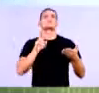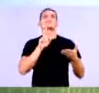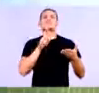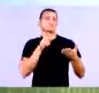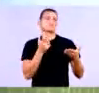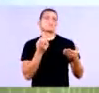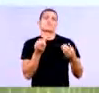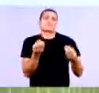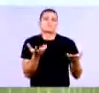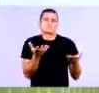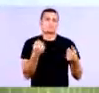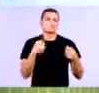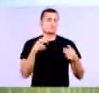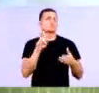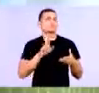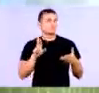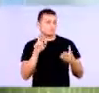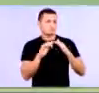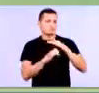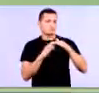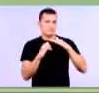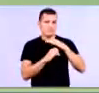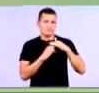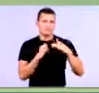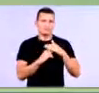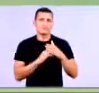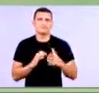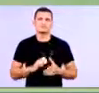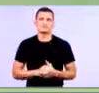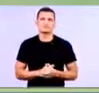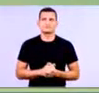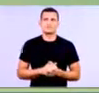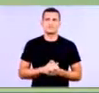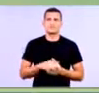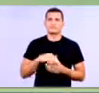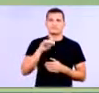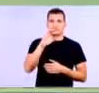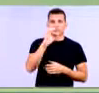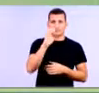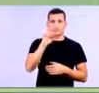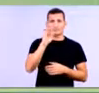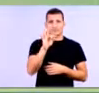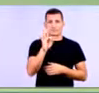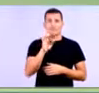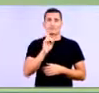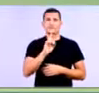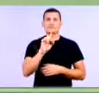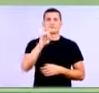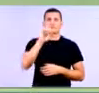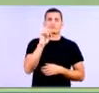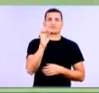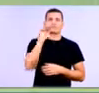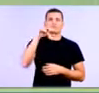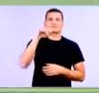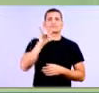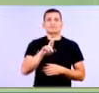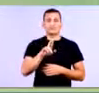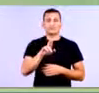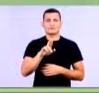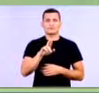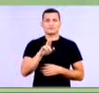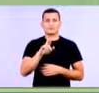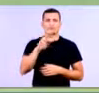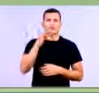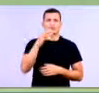na empresa. E nesse sentido, né, aqui, segundo o CERT, ele não está aqui para definir procedimentos, e sim ele